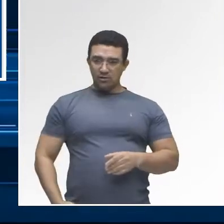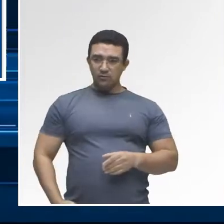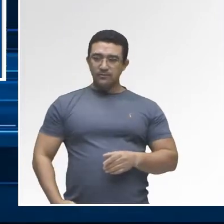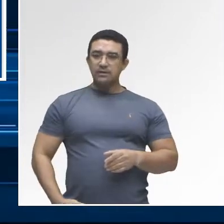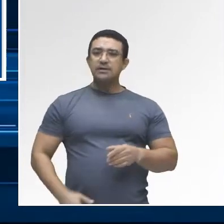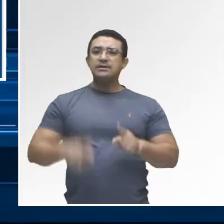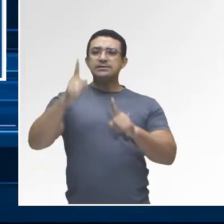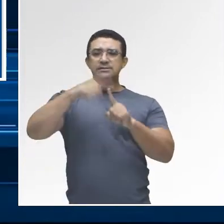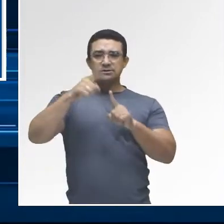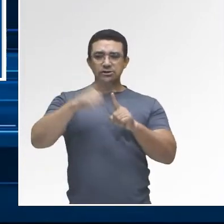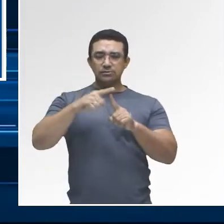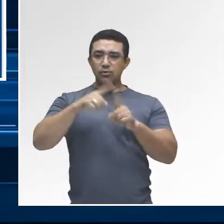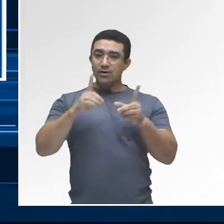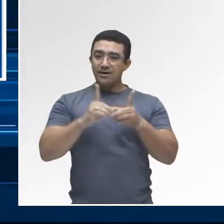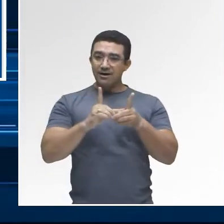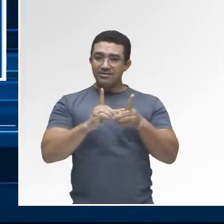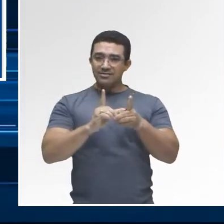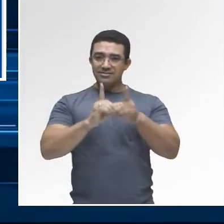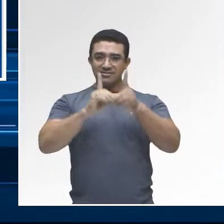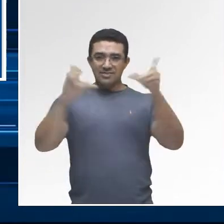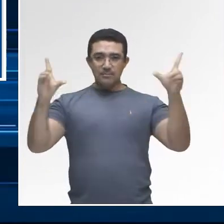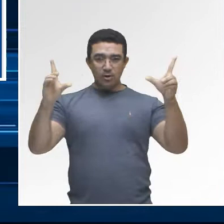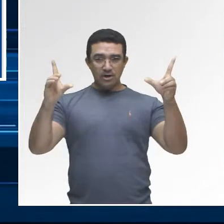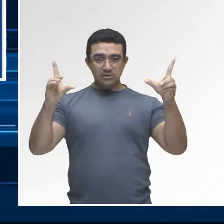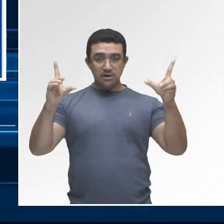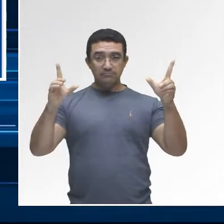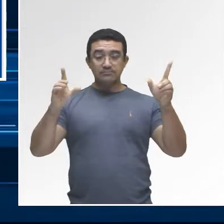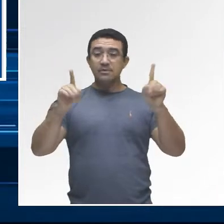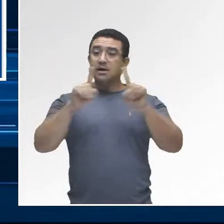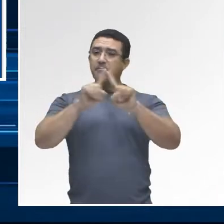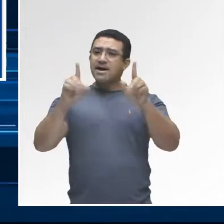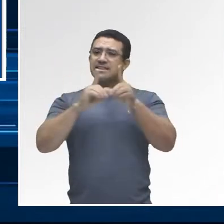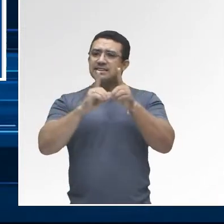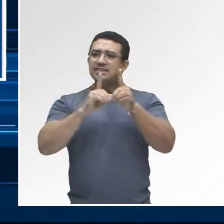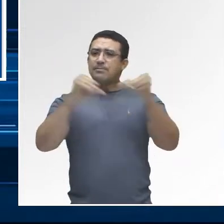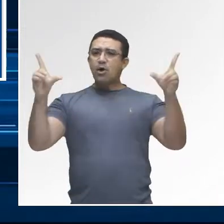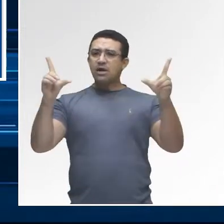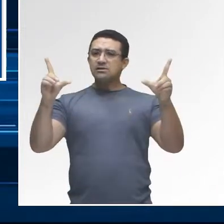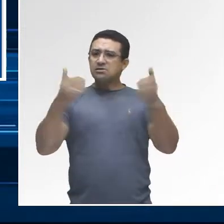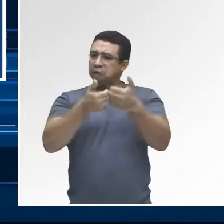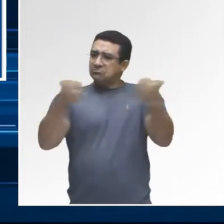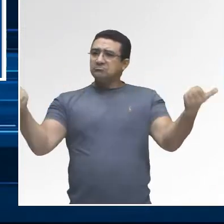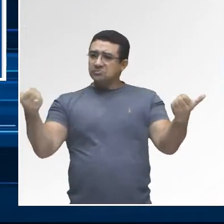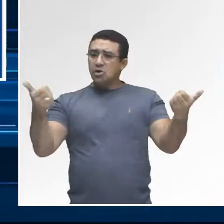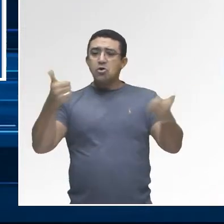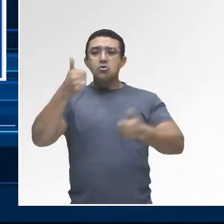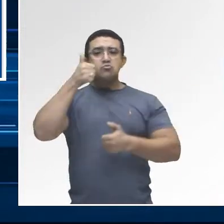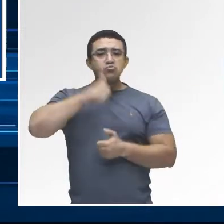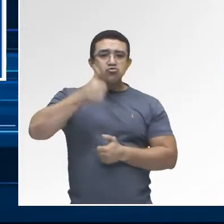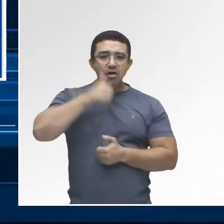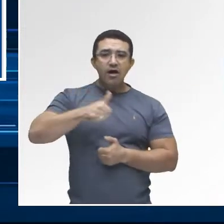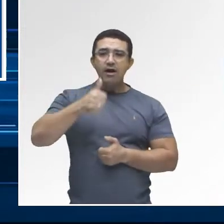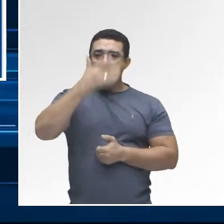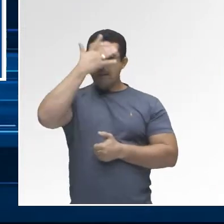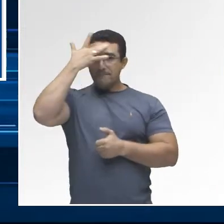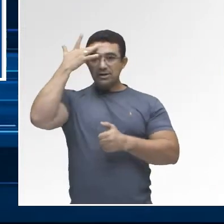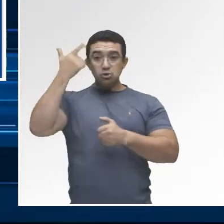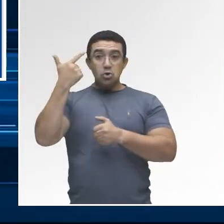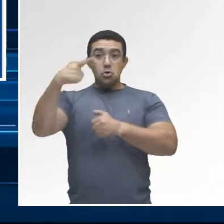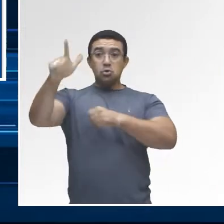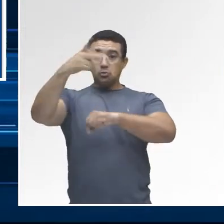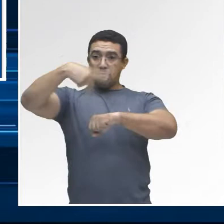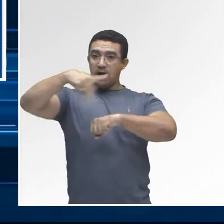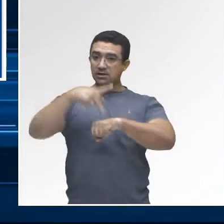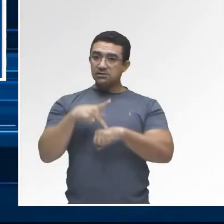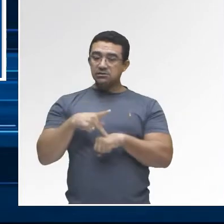uma democracia bastante excludente. Mulheres, estrangeiros e escravos, ou seja, a maioria da população